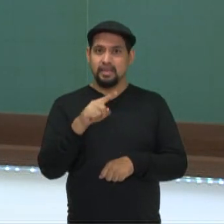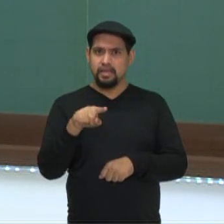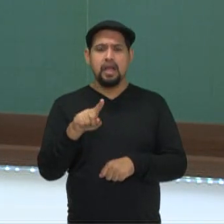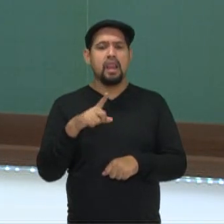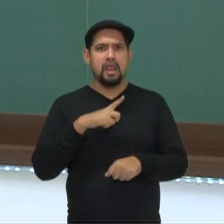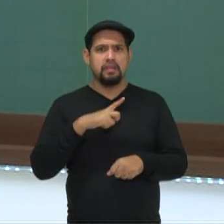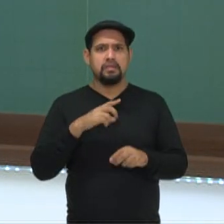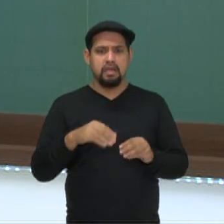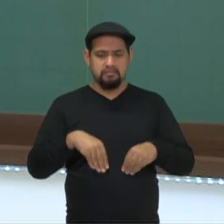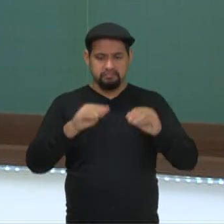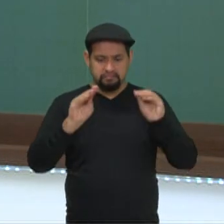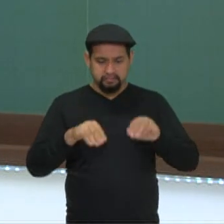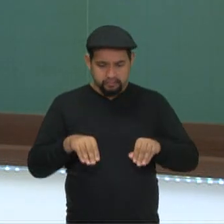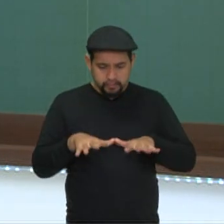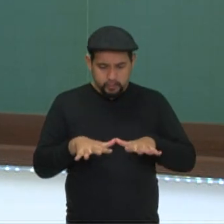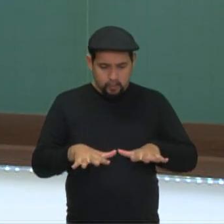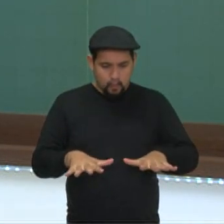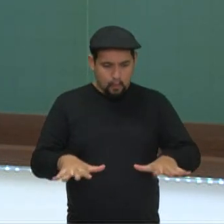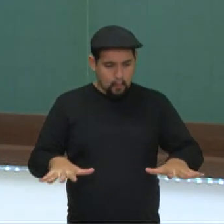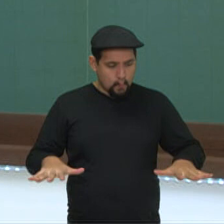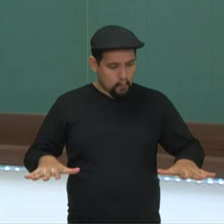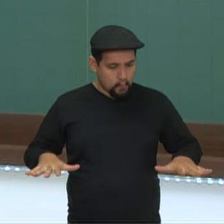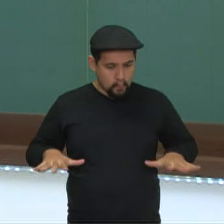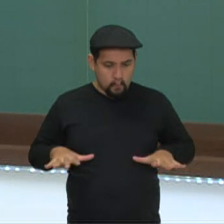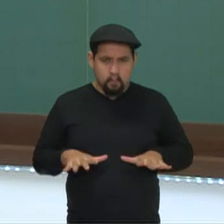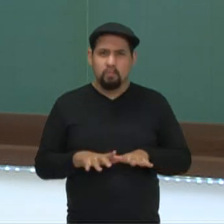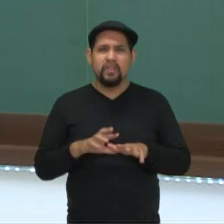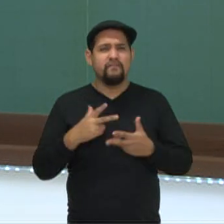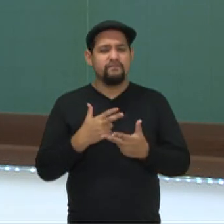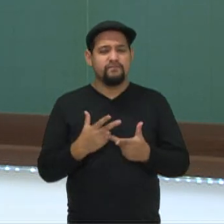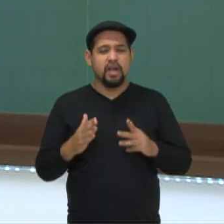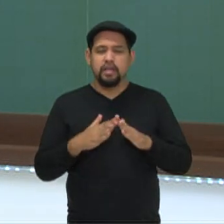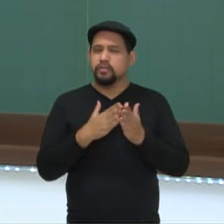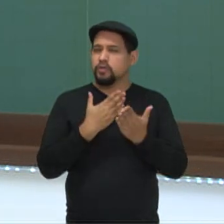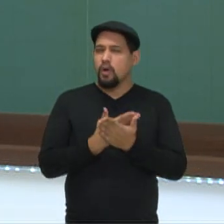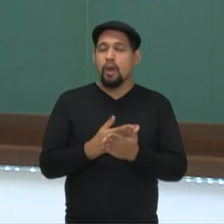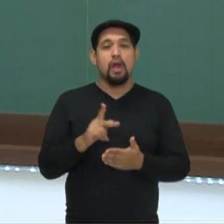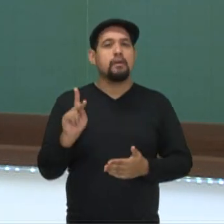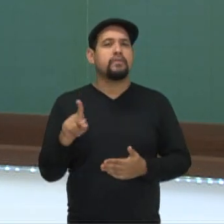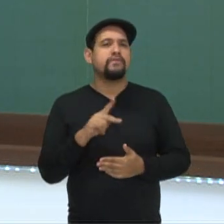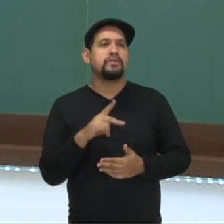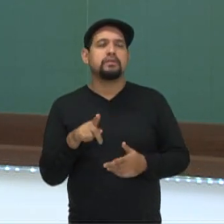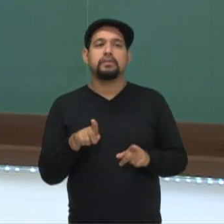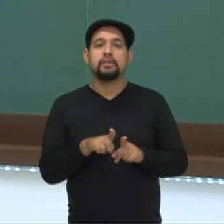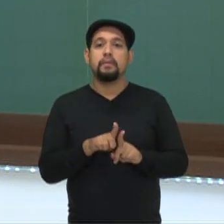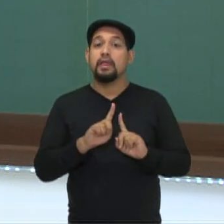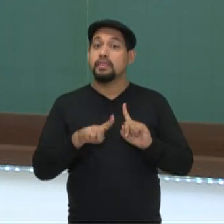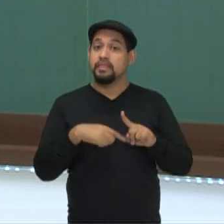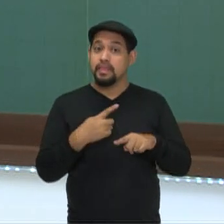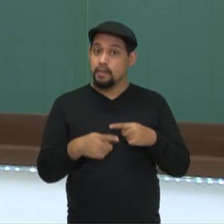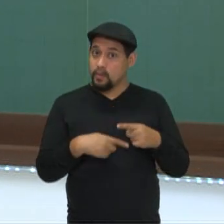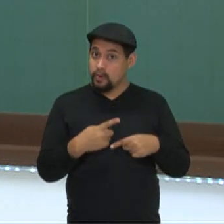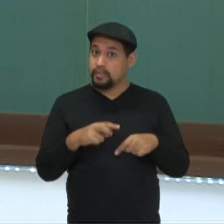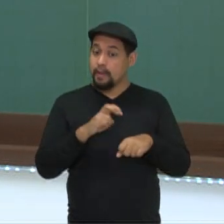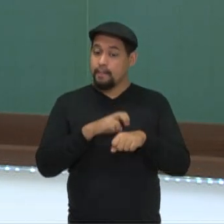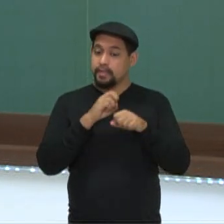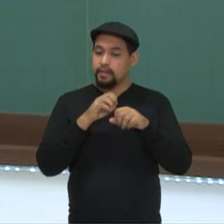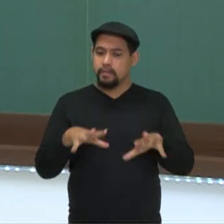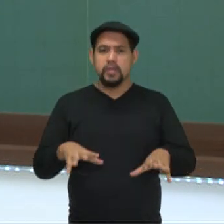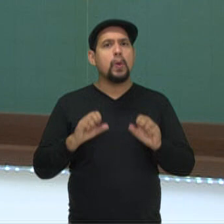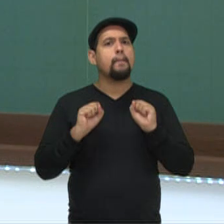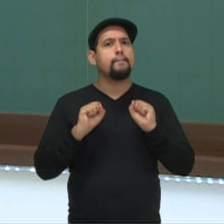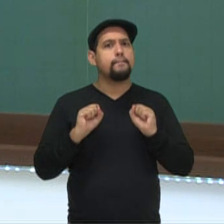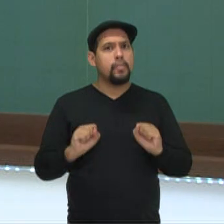tapetes persas, inclusive eles recebem muitas escolas, professores e alunos. depois que passar a pandemia, vocês